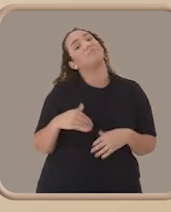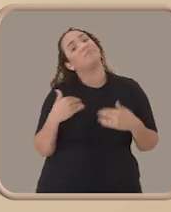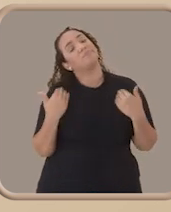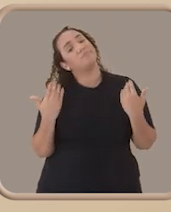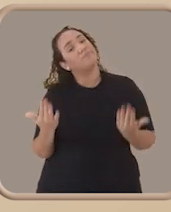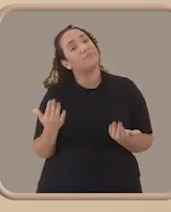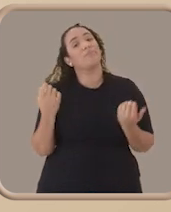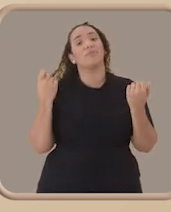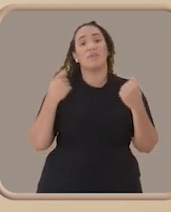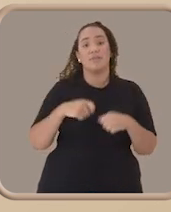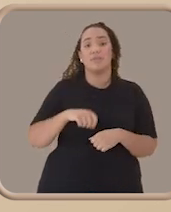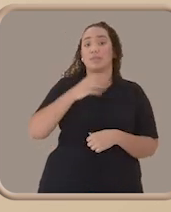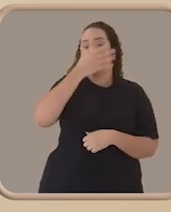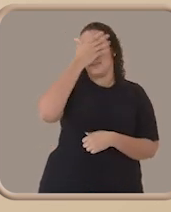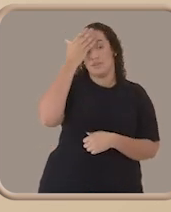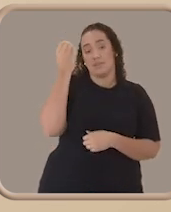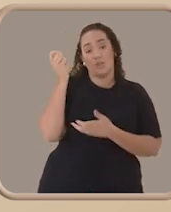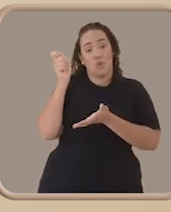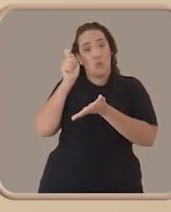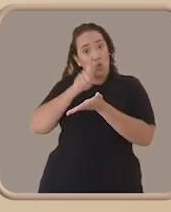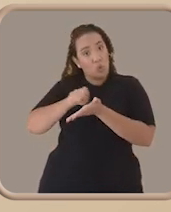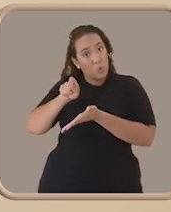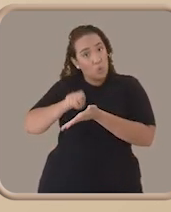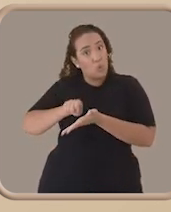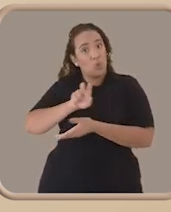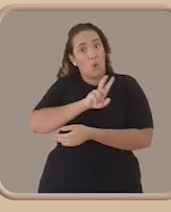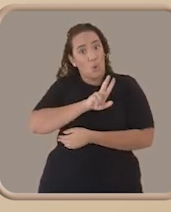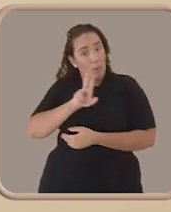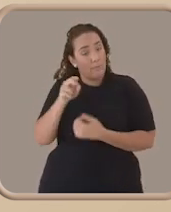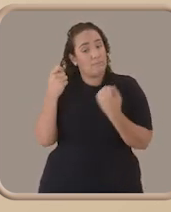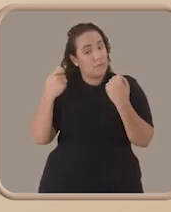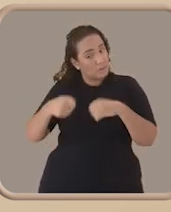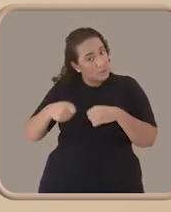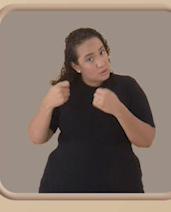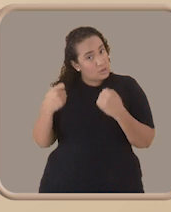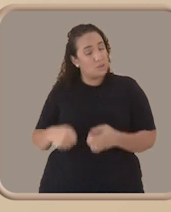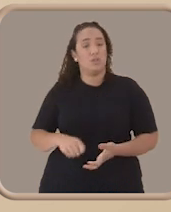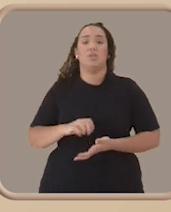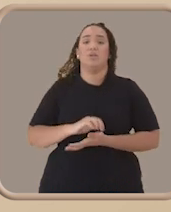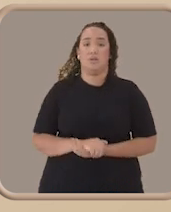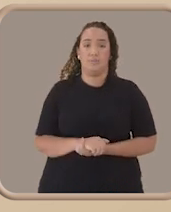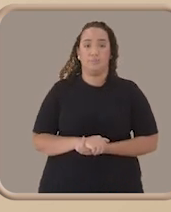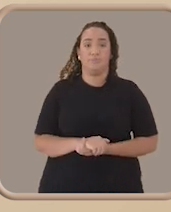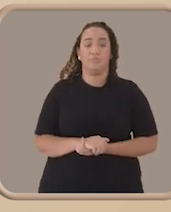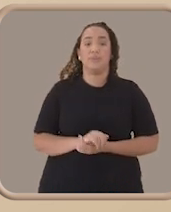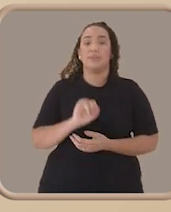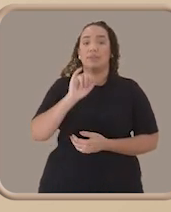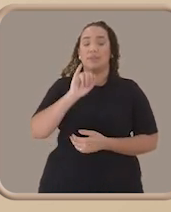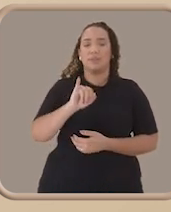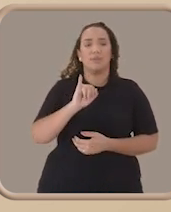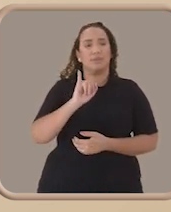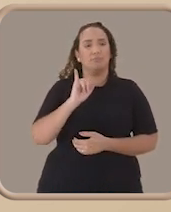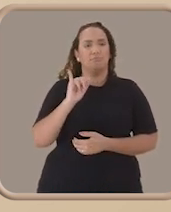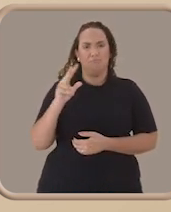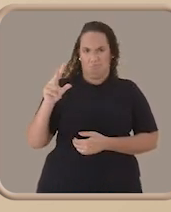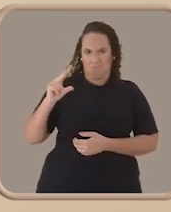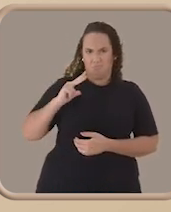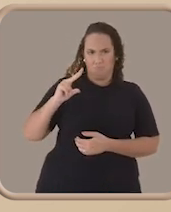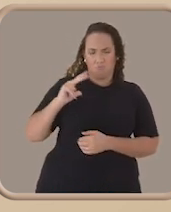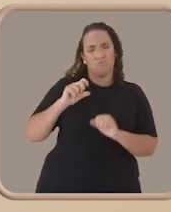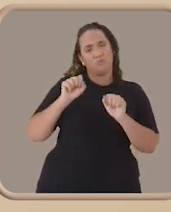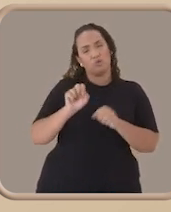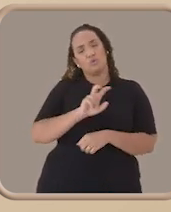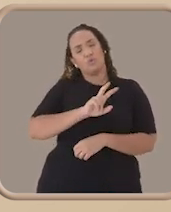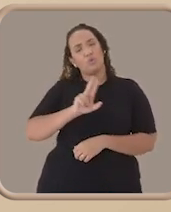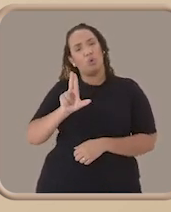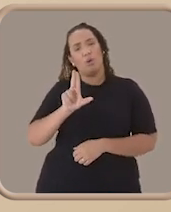podemos esquecer de escrever nosso nome no fim da carta. Quando for uma carta mais pessoal, podemos escrever apenas o nosso primeiro